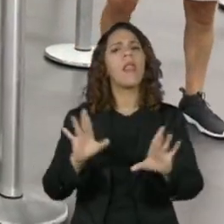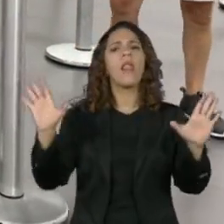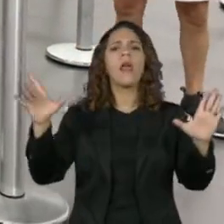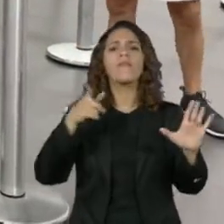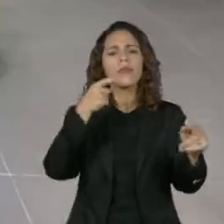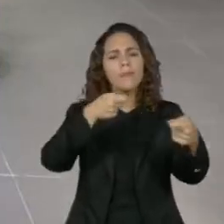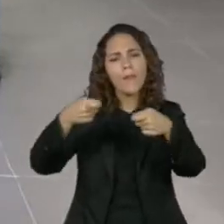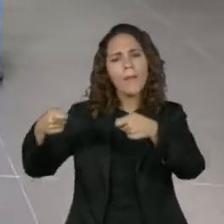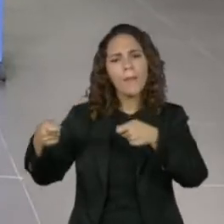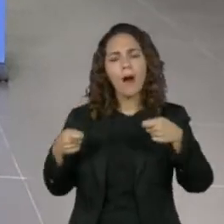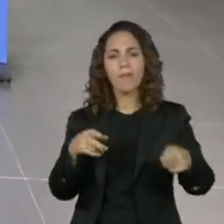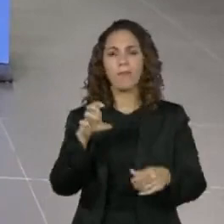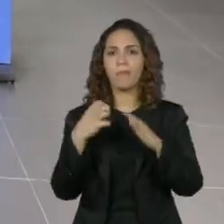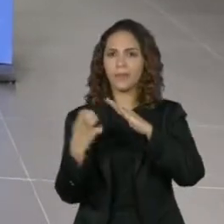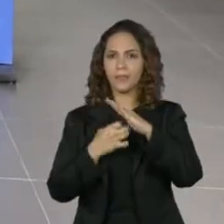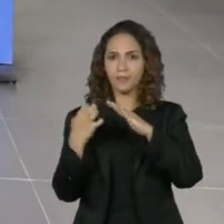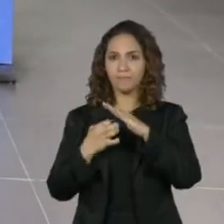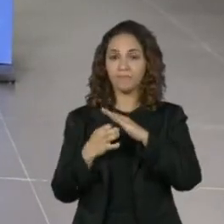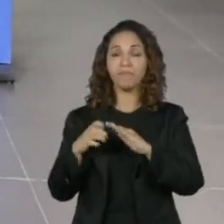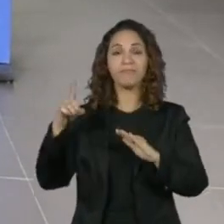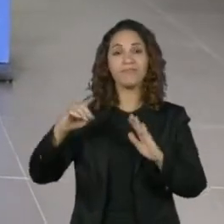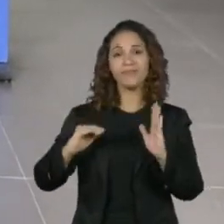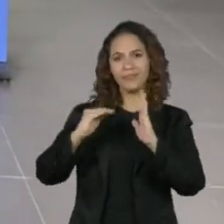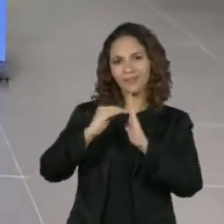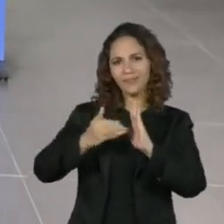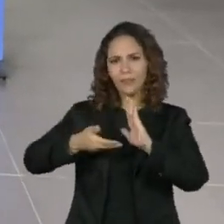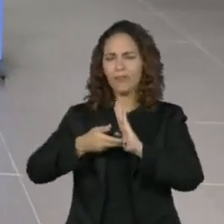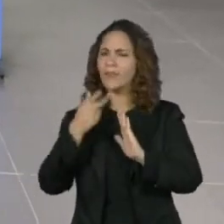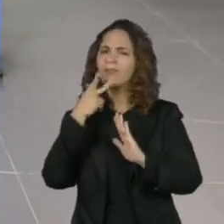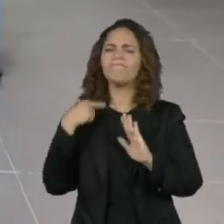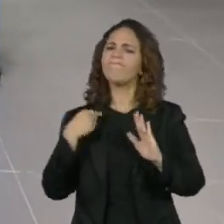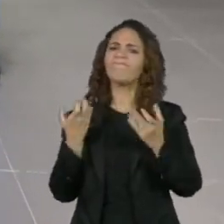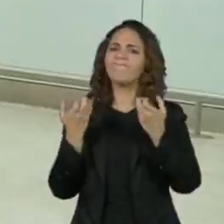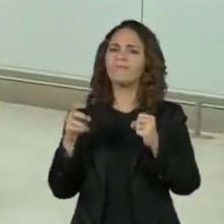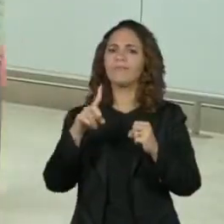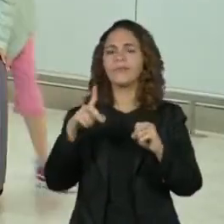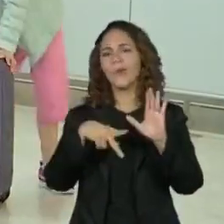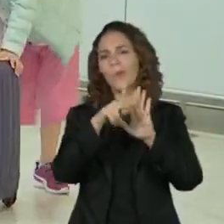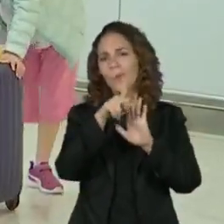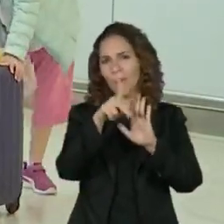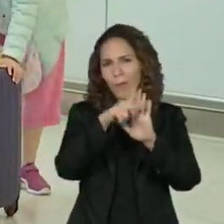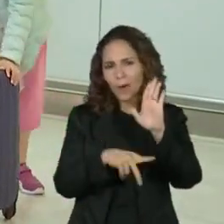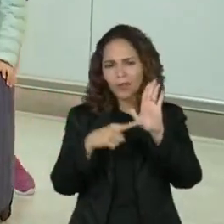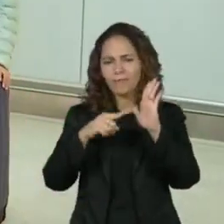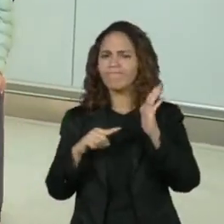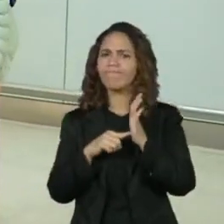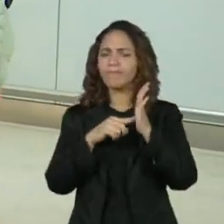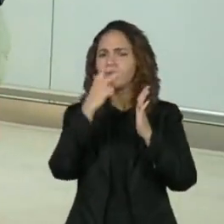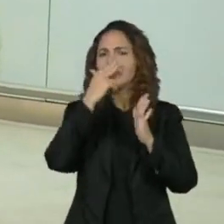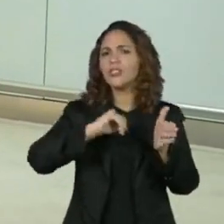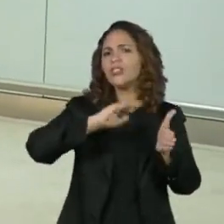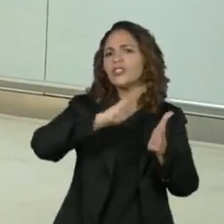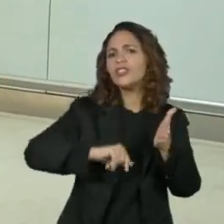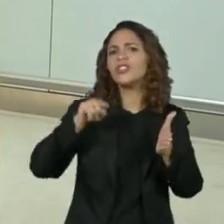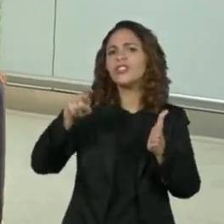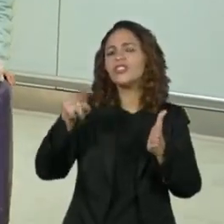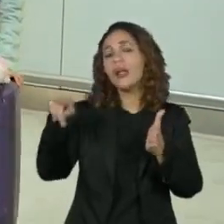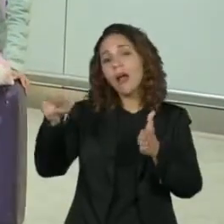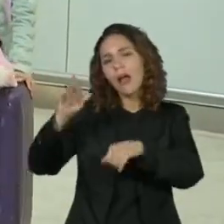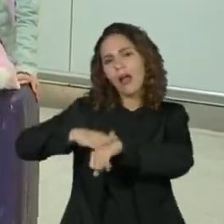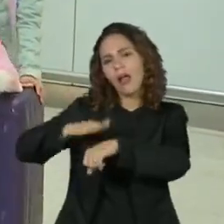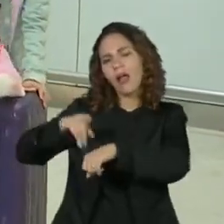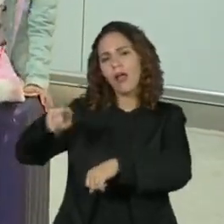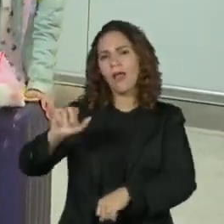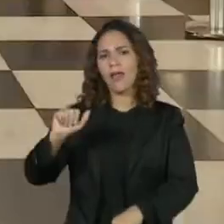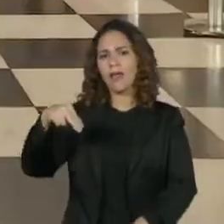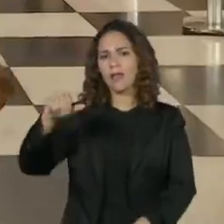entes privados. Parlamentares da oposição criticaram esta parte do projeto por entender que isso tiraria da ANAC, a Agência Nacional